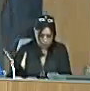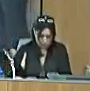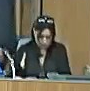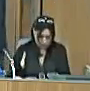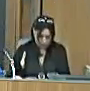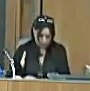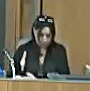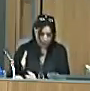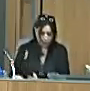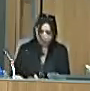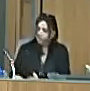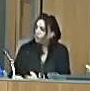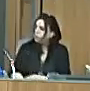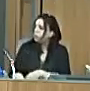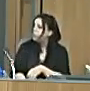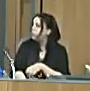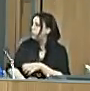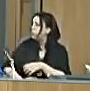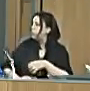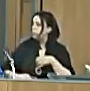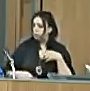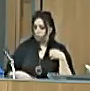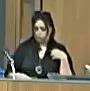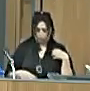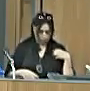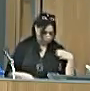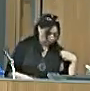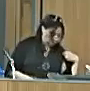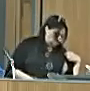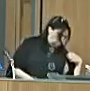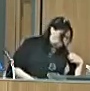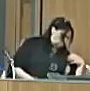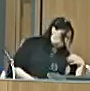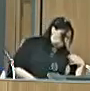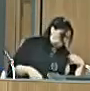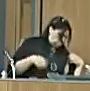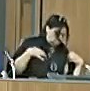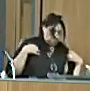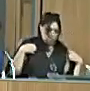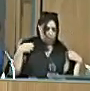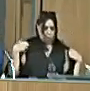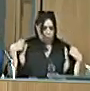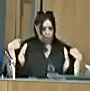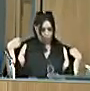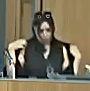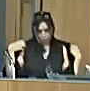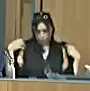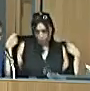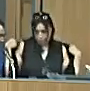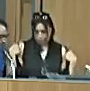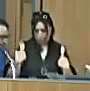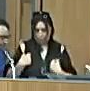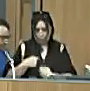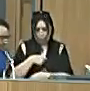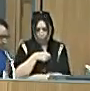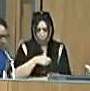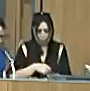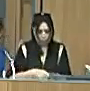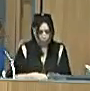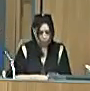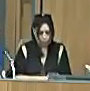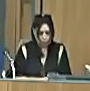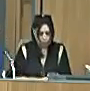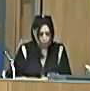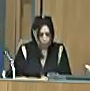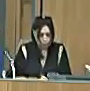porque ele sabe que eu já estou no sexto mandato eu tenho um olhar para dentro da assembleia muito a